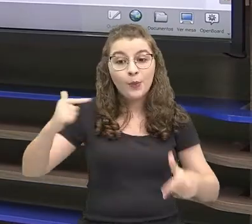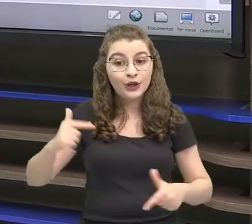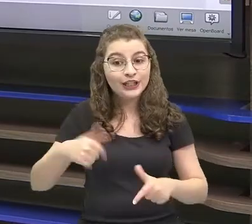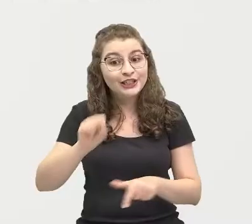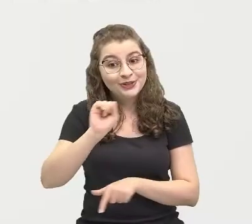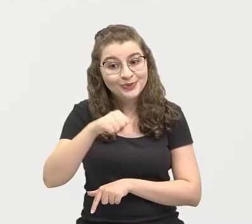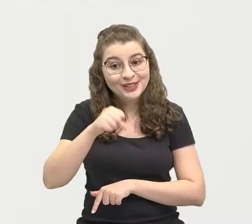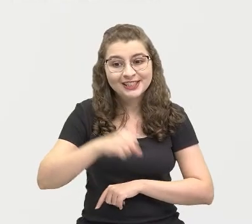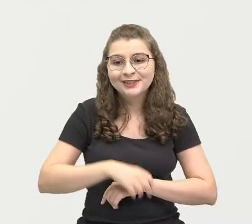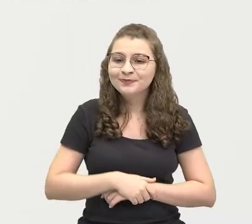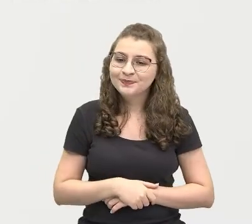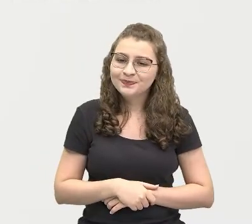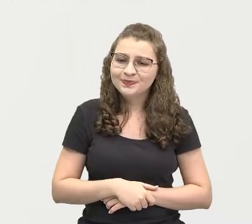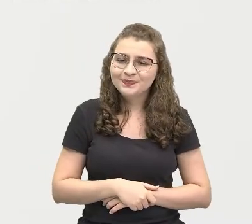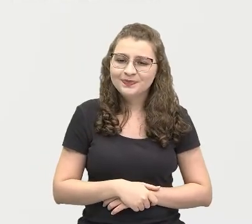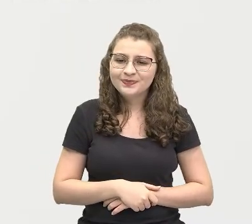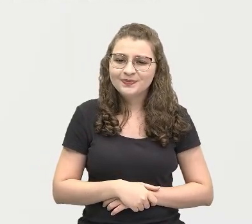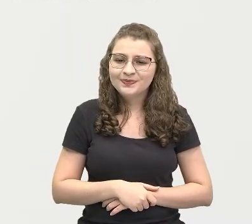então vamos lá, olha só.